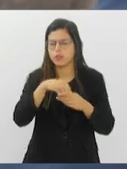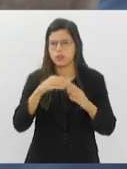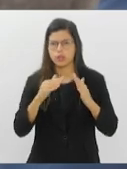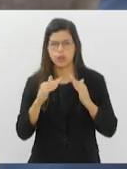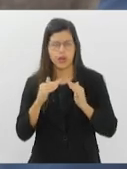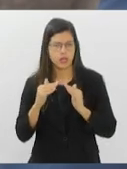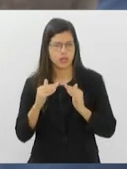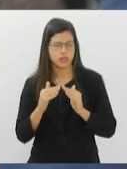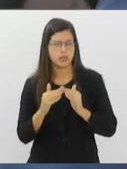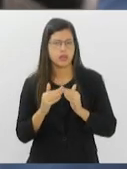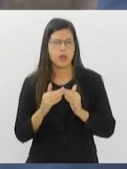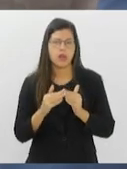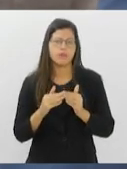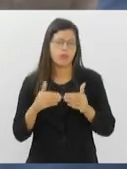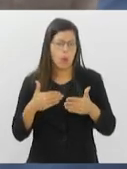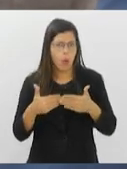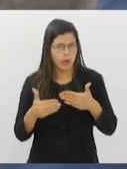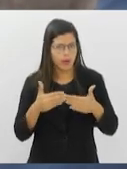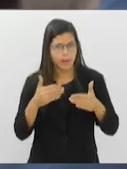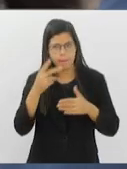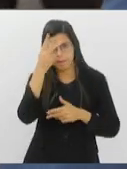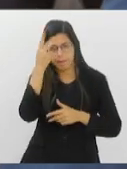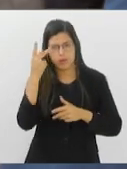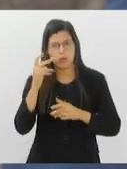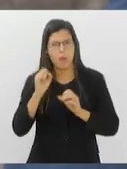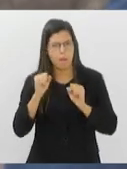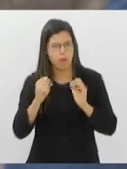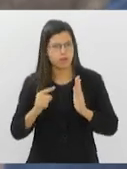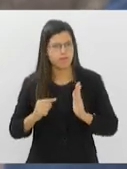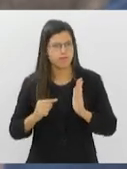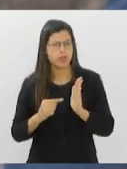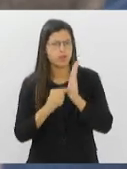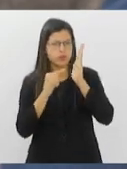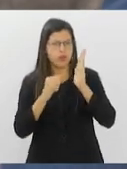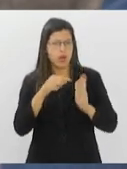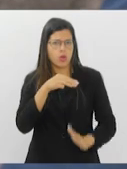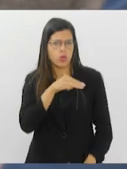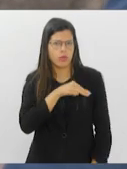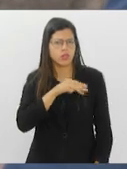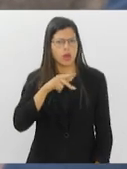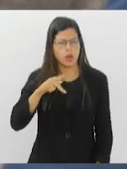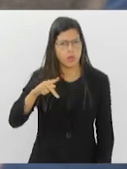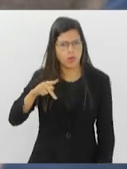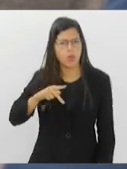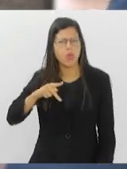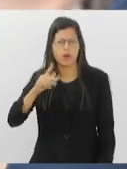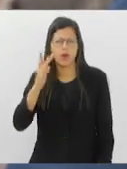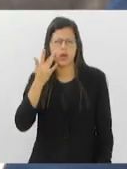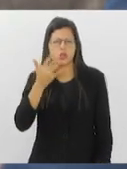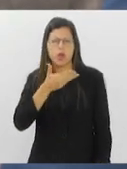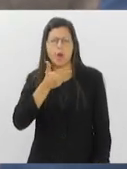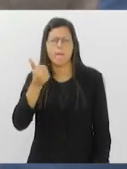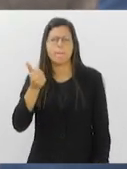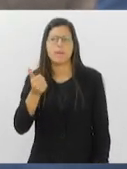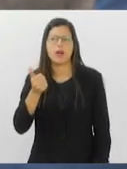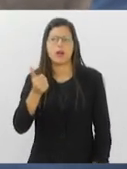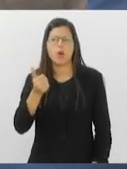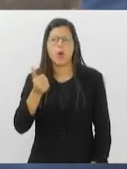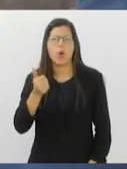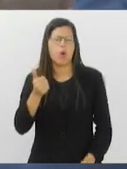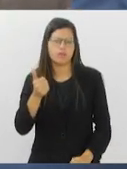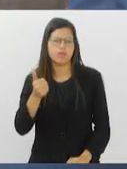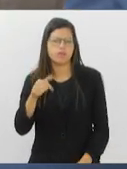Então, qualquer pessoa pode fazer essa denúncia, seja no Ministério Público. Eu acho que um dos melhores canais para que